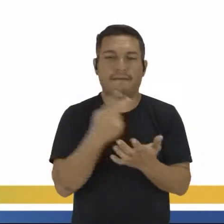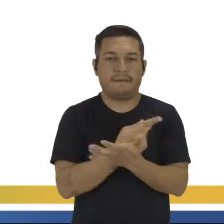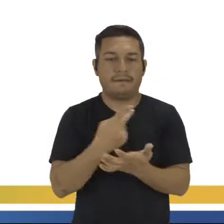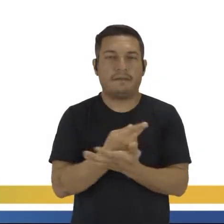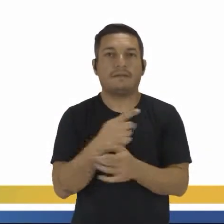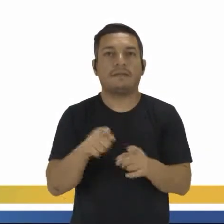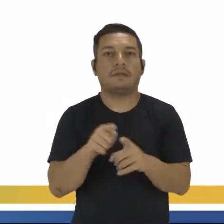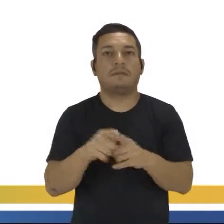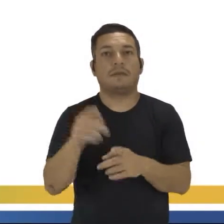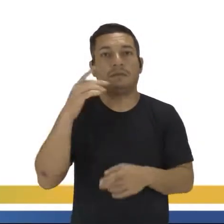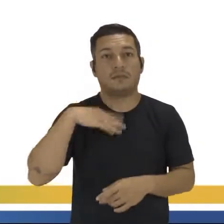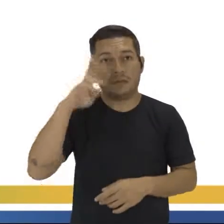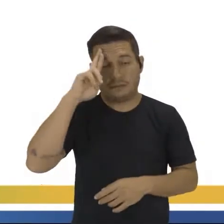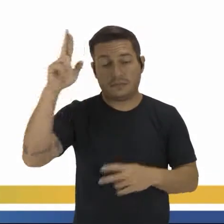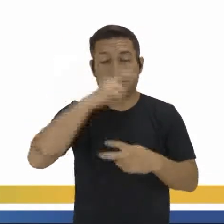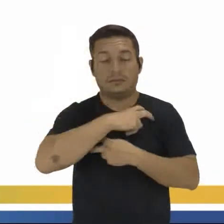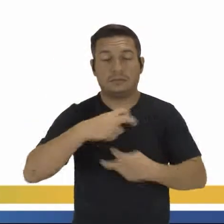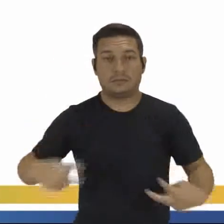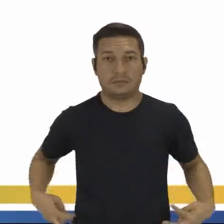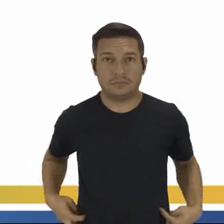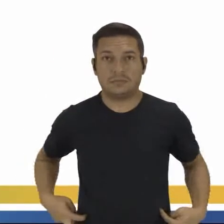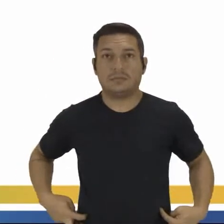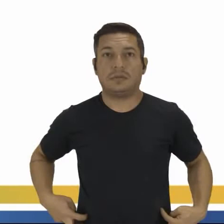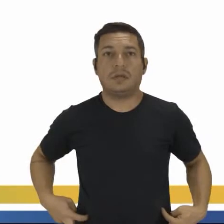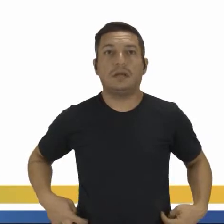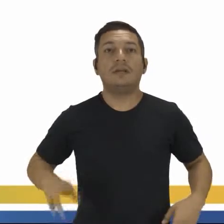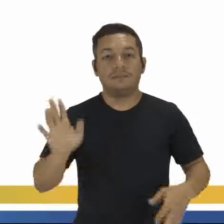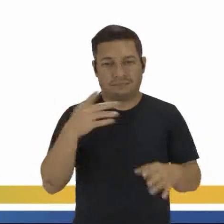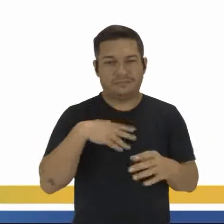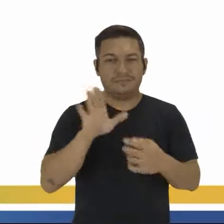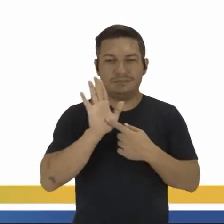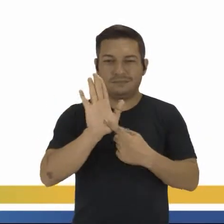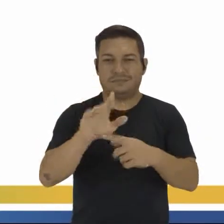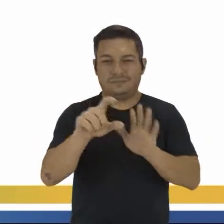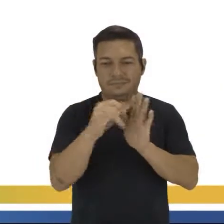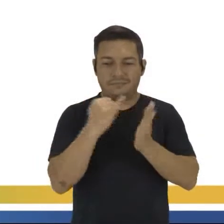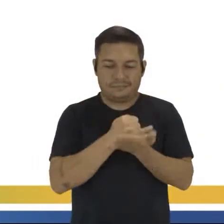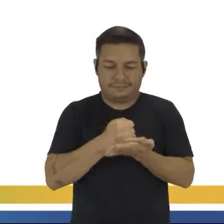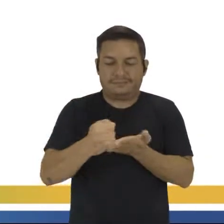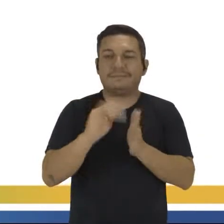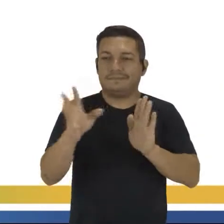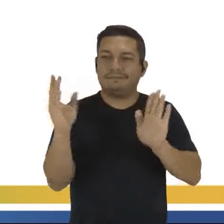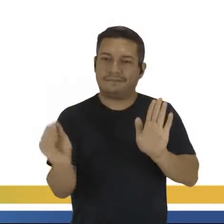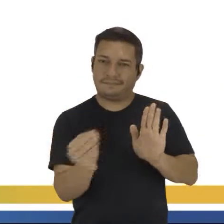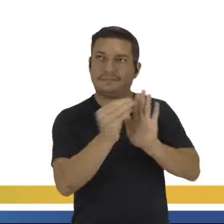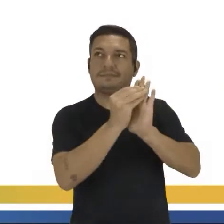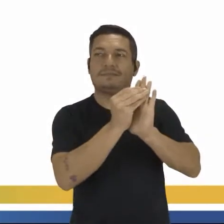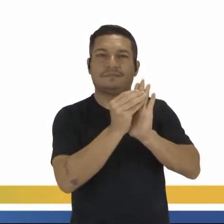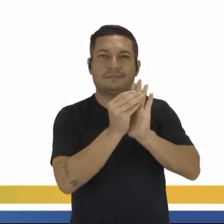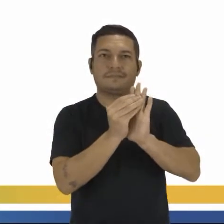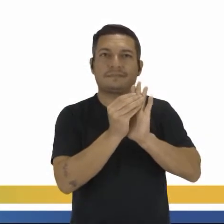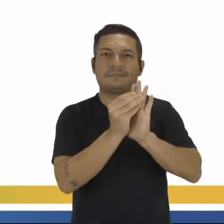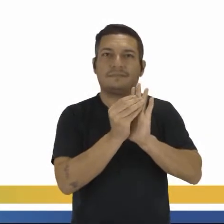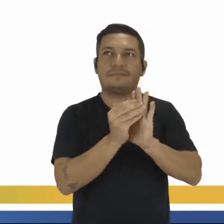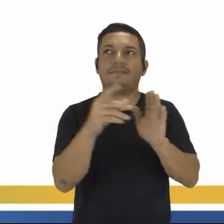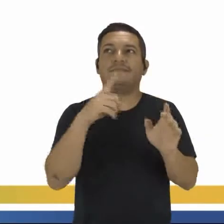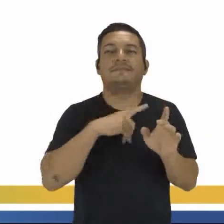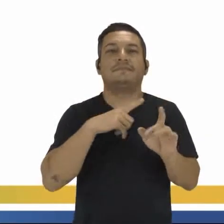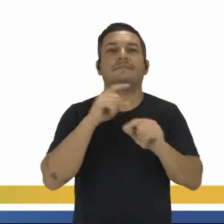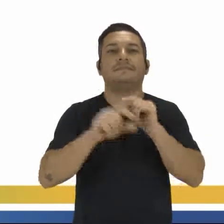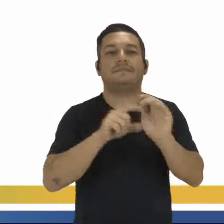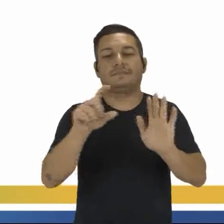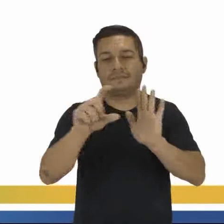de trânsito. Reparem que isso aí já foi mencionado lá na minha introdução. Na introdução já foi sinalizado de que haveria